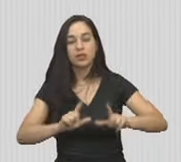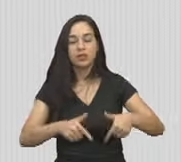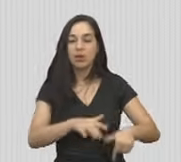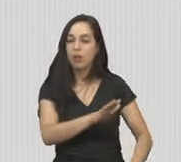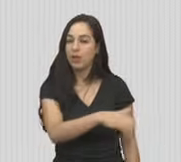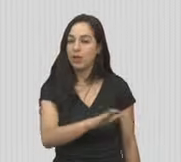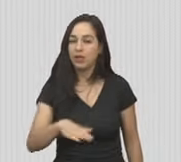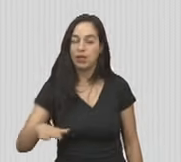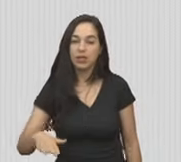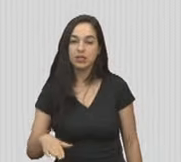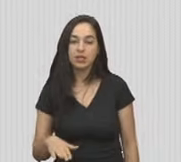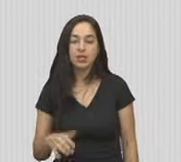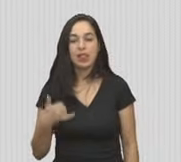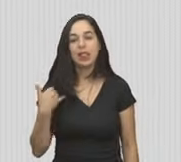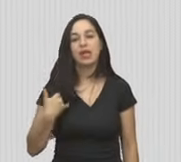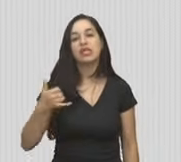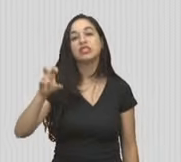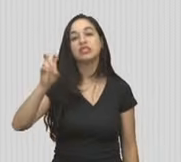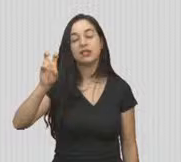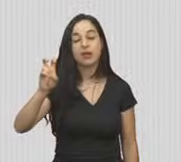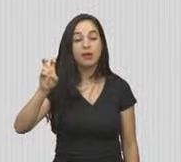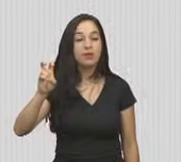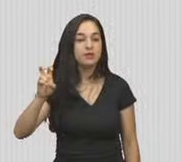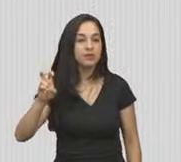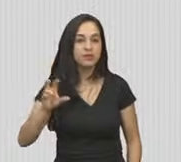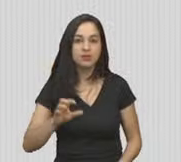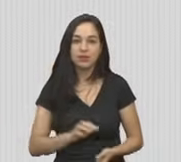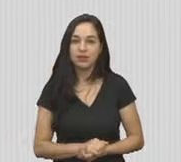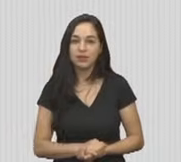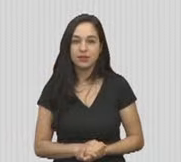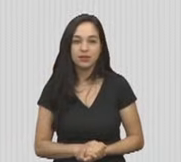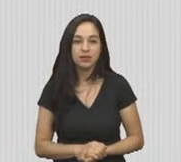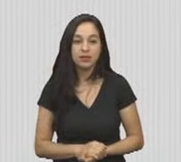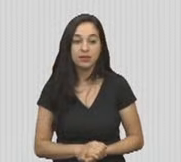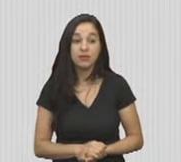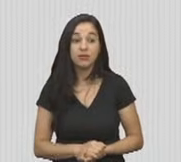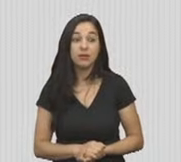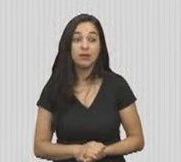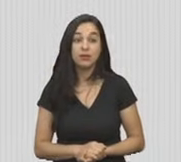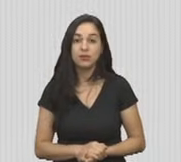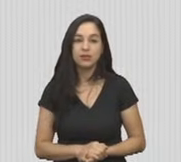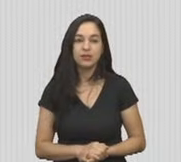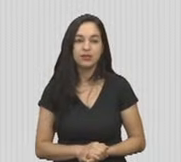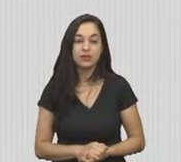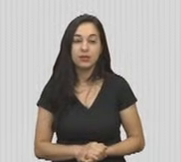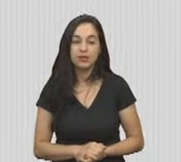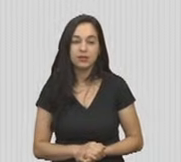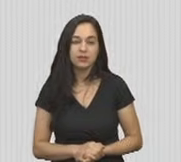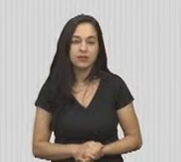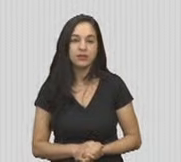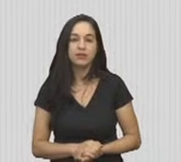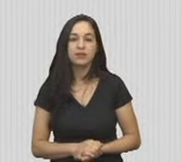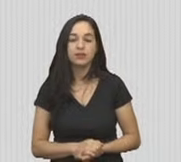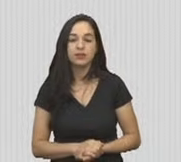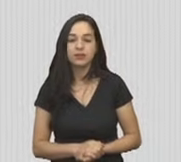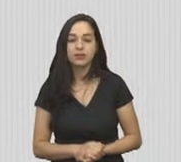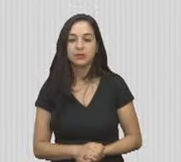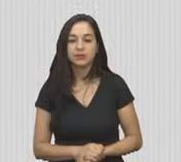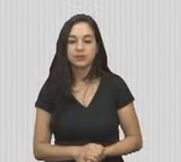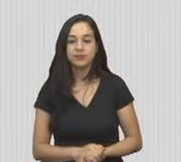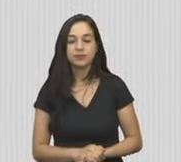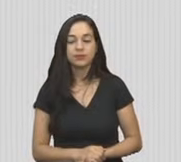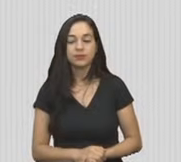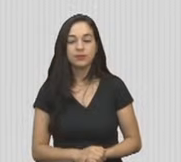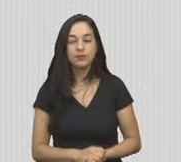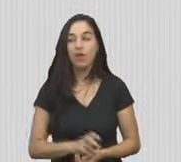5 anos, ela tem essa capacidade de prevenção. Se ela vê uma mochila sendo deixada no chão, ela reporta, ela